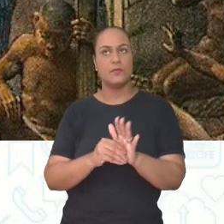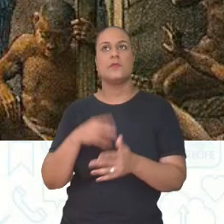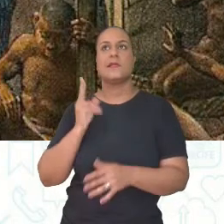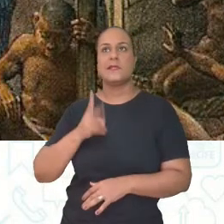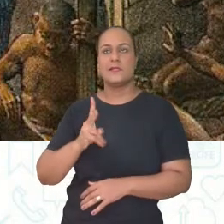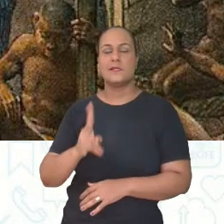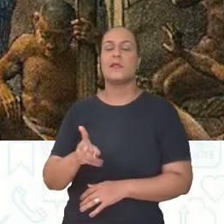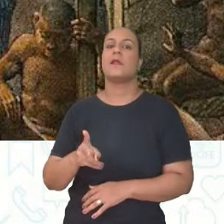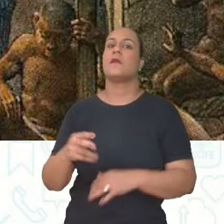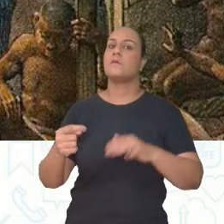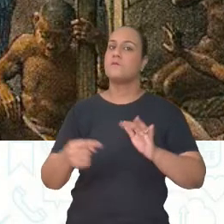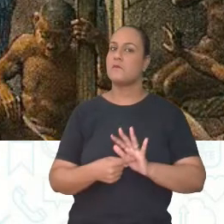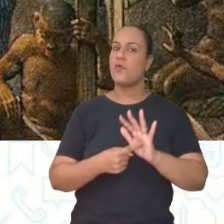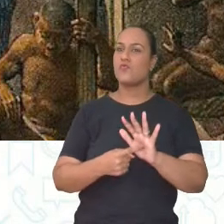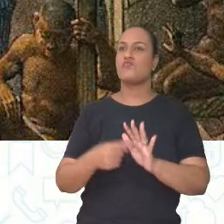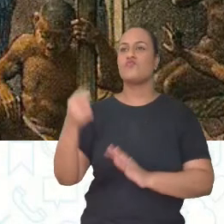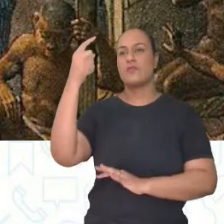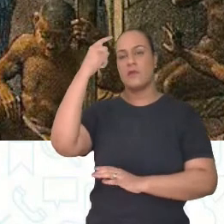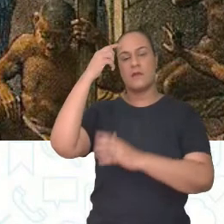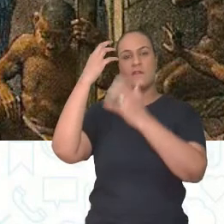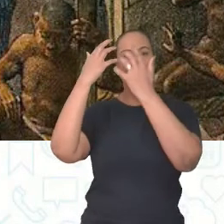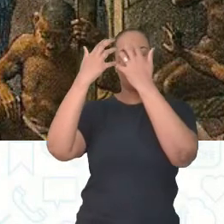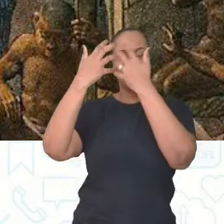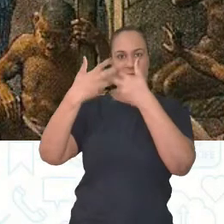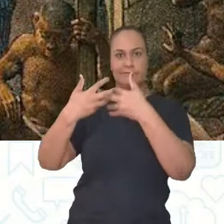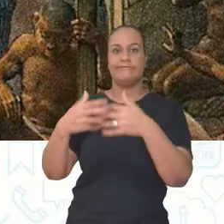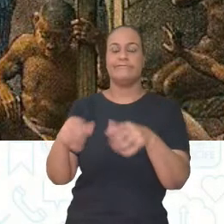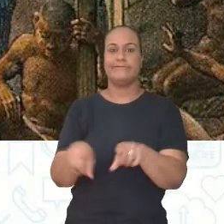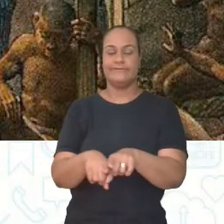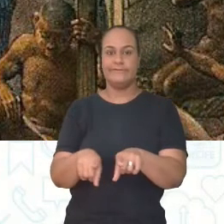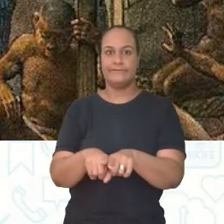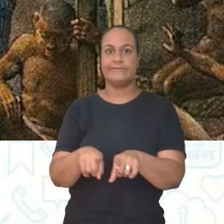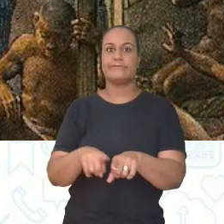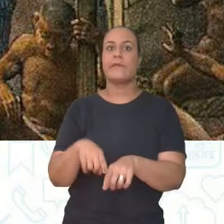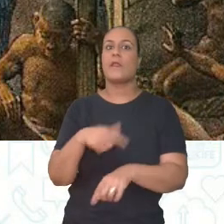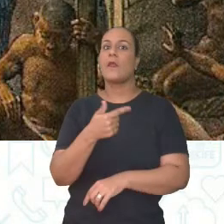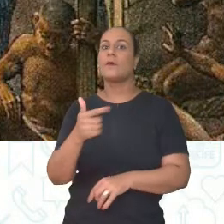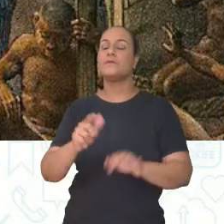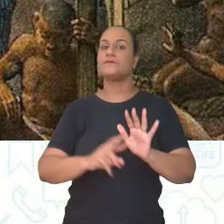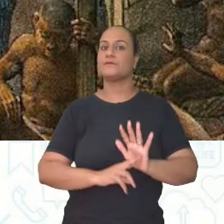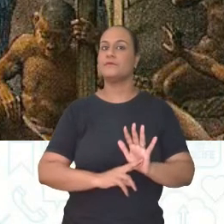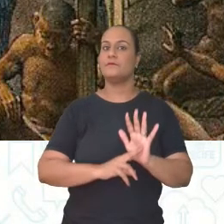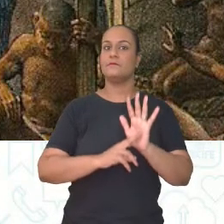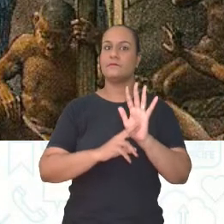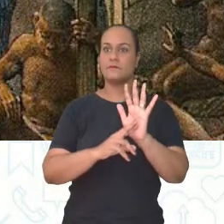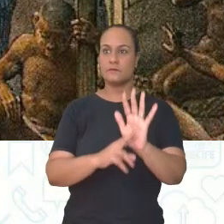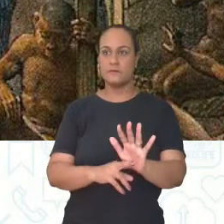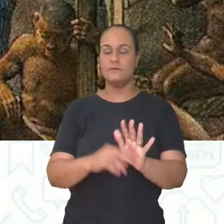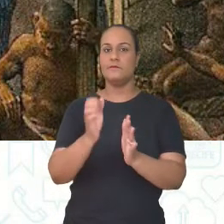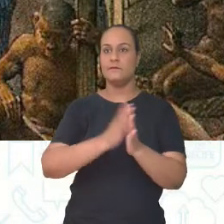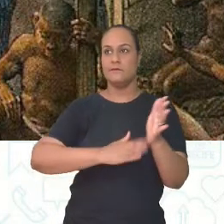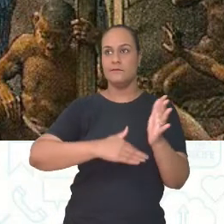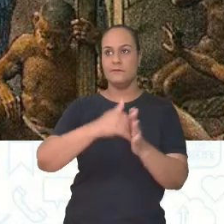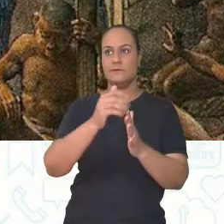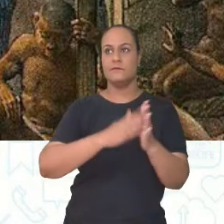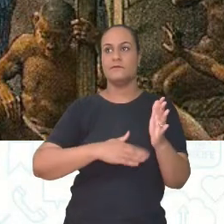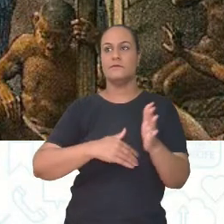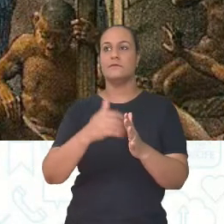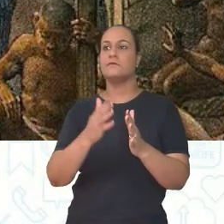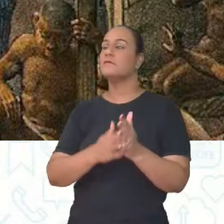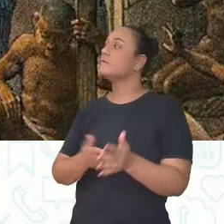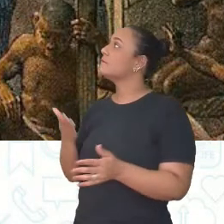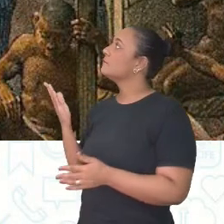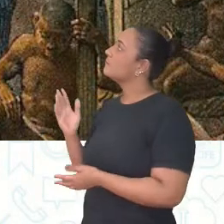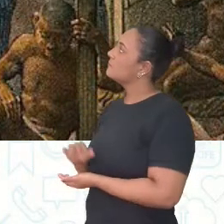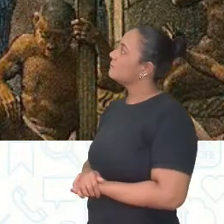gente está aqui refletindo acerca disso. Então, também é outra representação aí desse pintor que veio